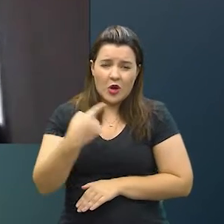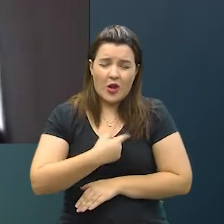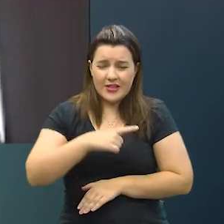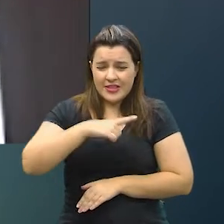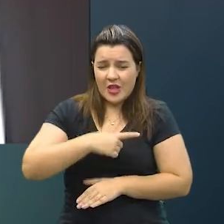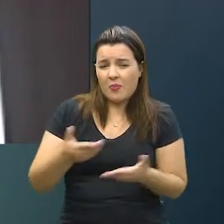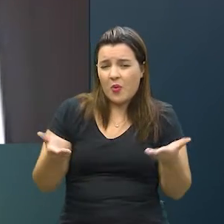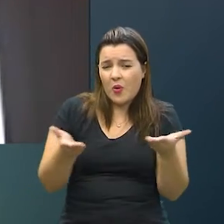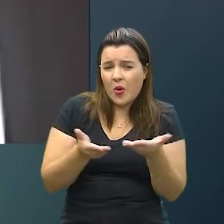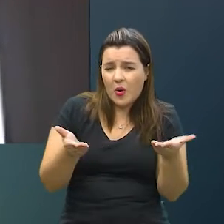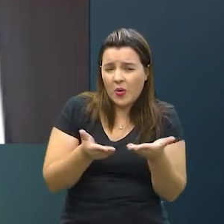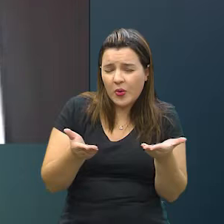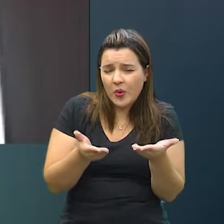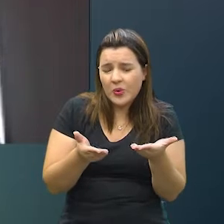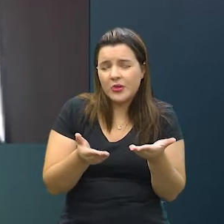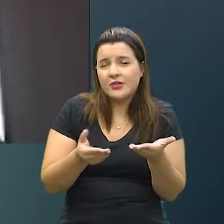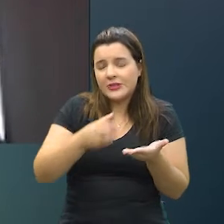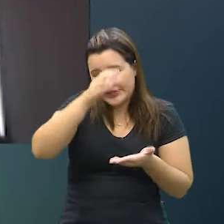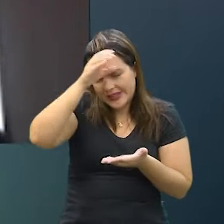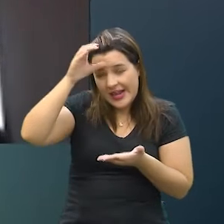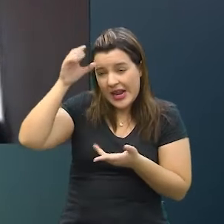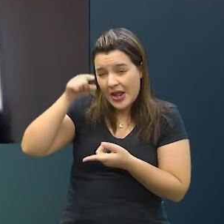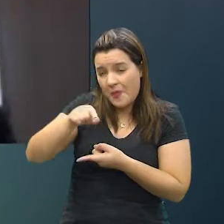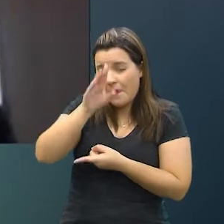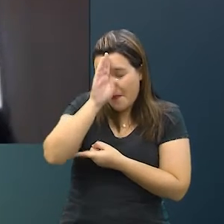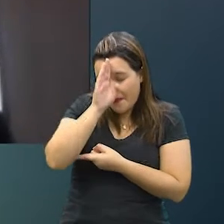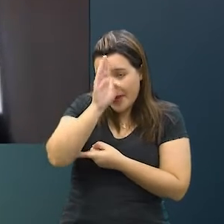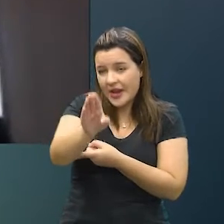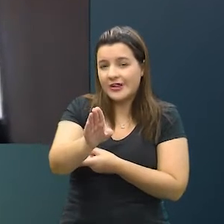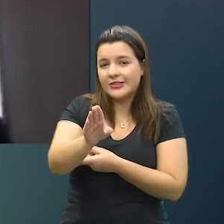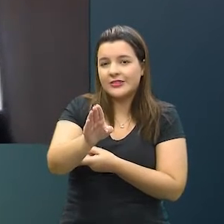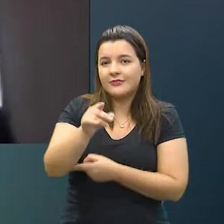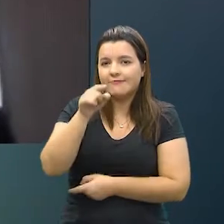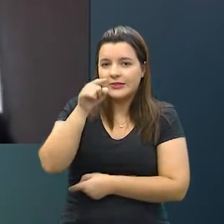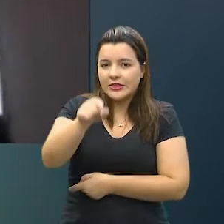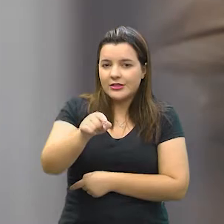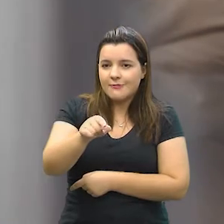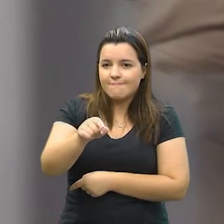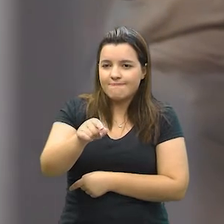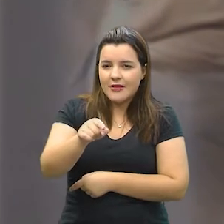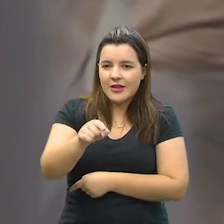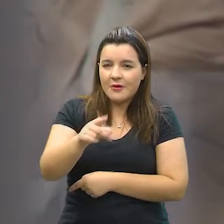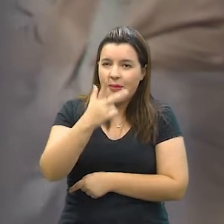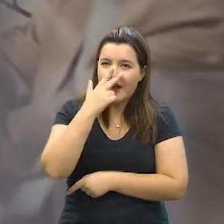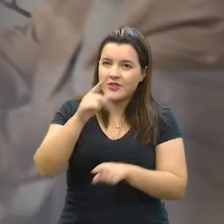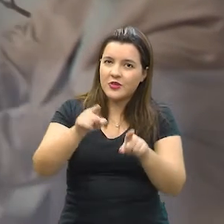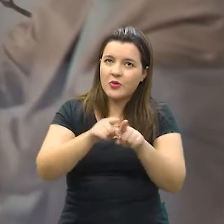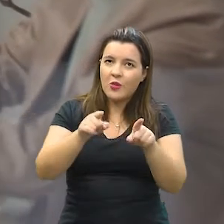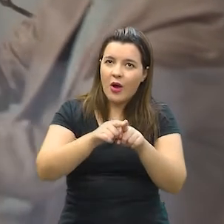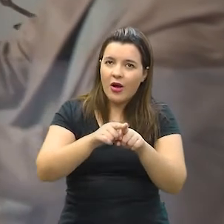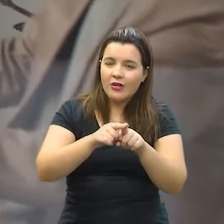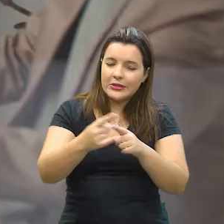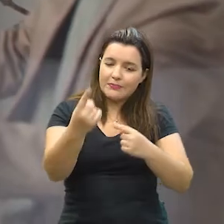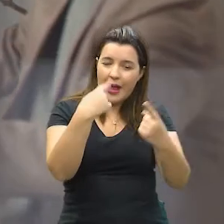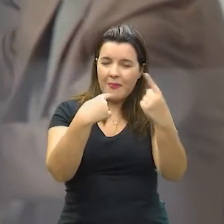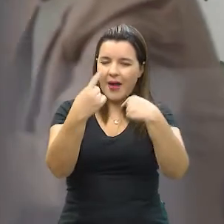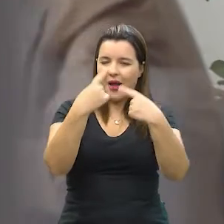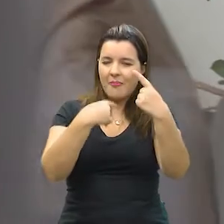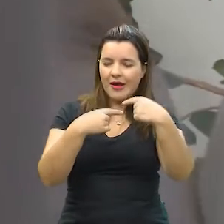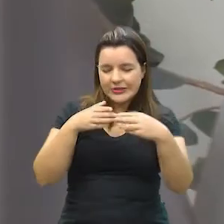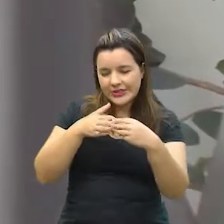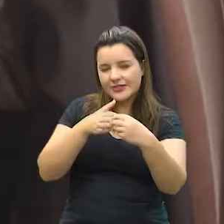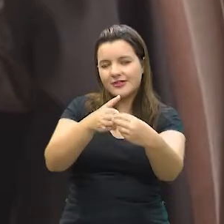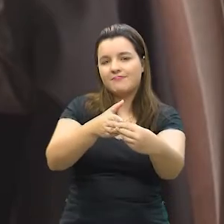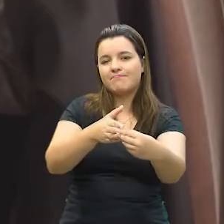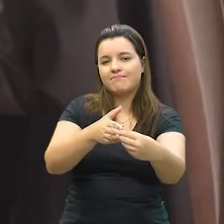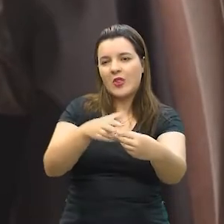nós temos hoje o cliente como o principal, ele é o chefe, é ele que comanda a nossa empresa, e a gente entende muito sobre